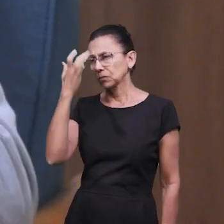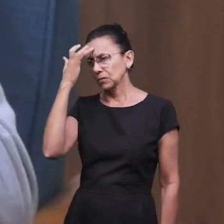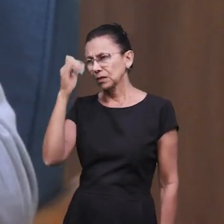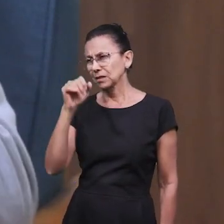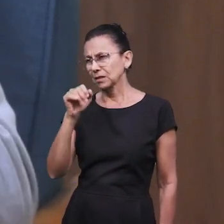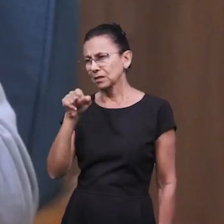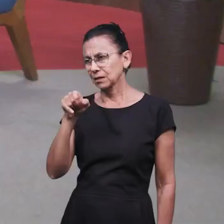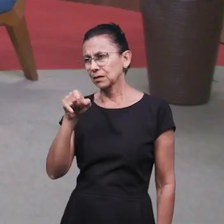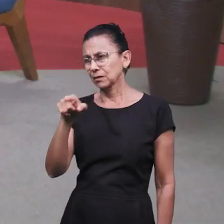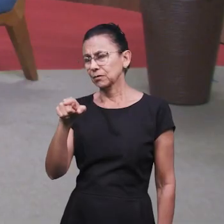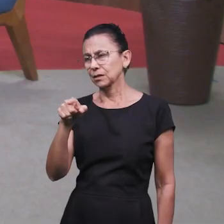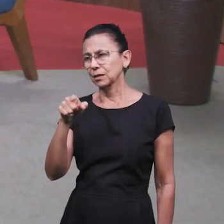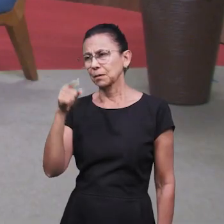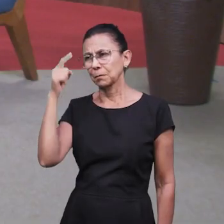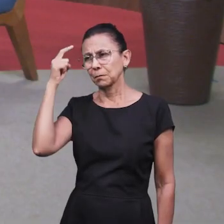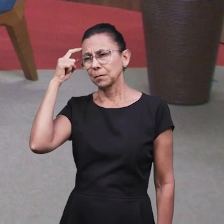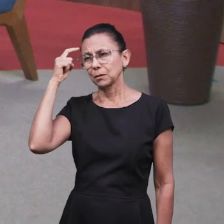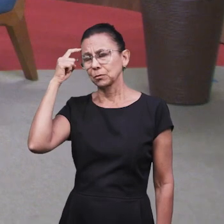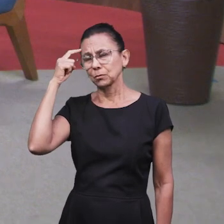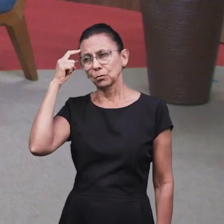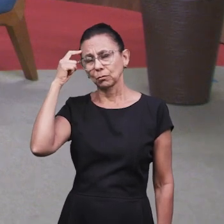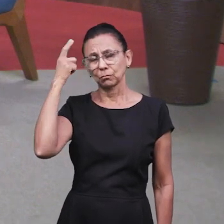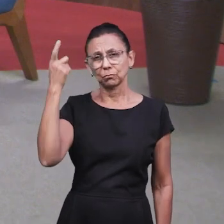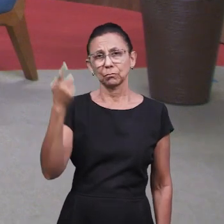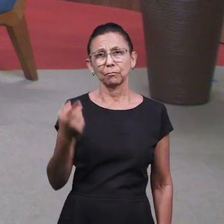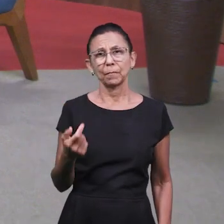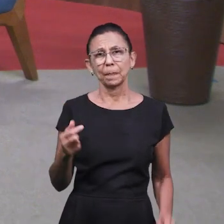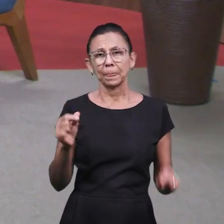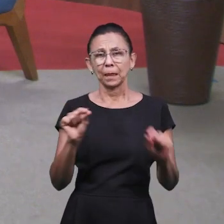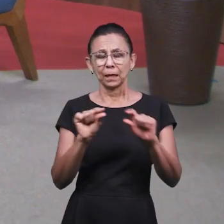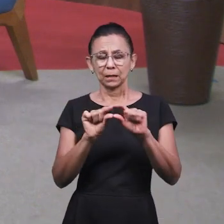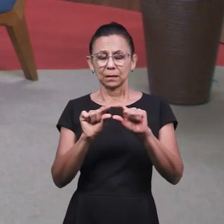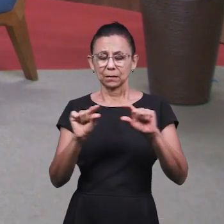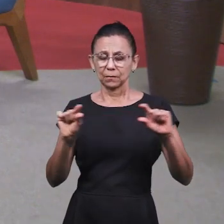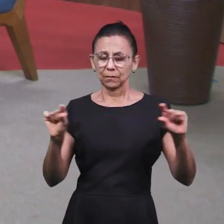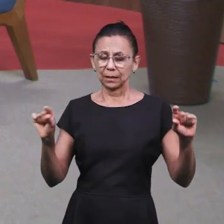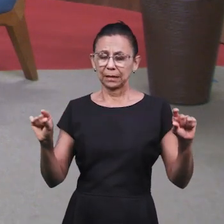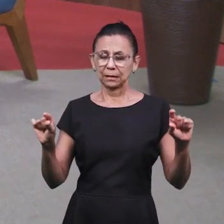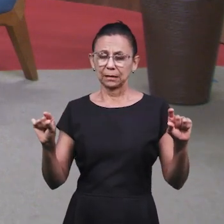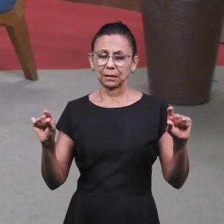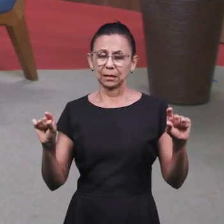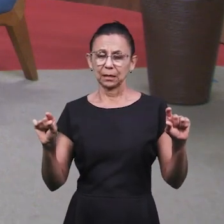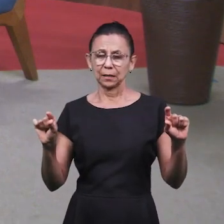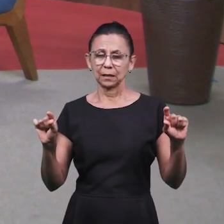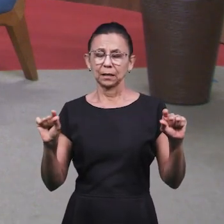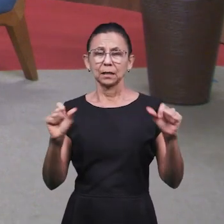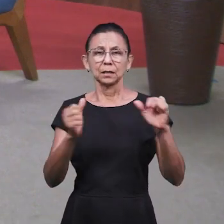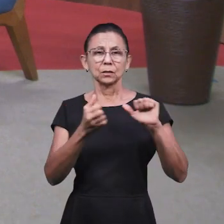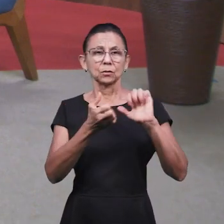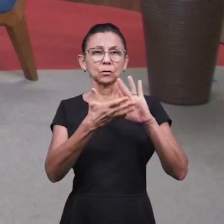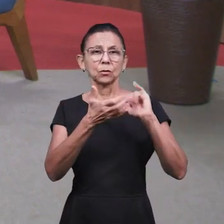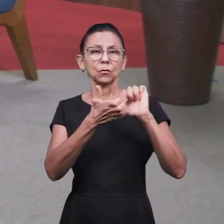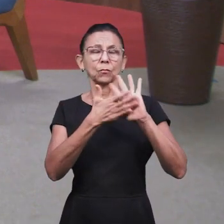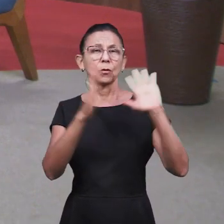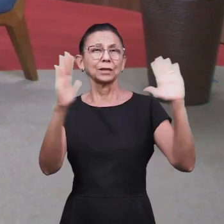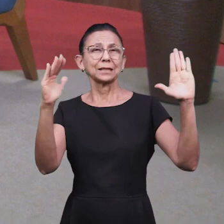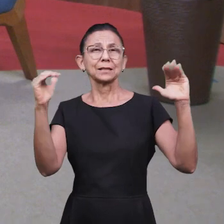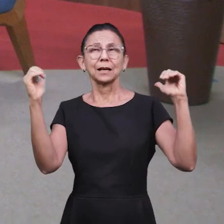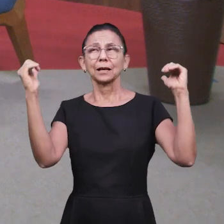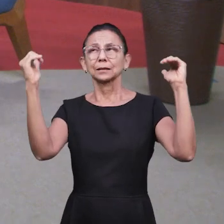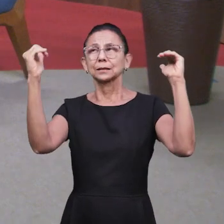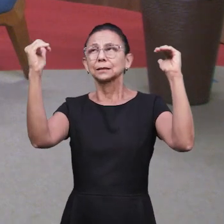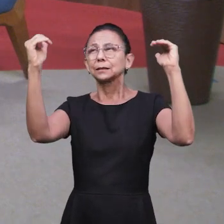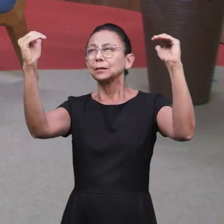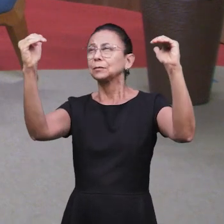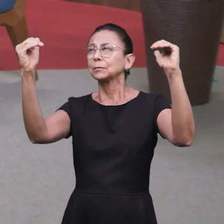nesse aspecto, baseado na primeira expressão, Cântico dos Cânticos, que é